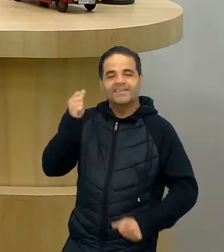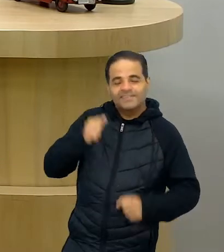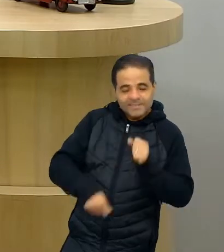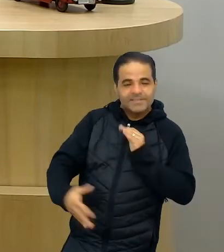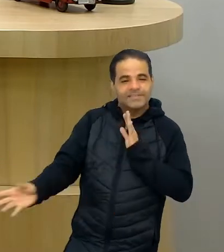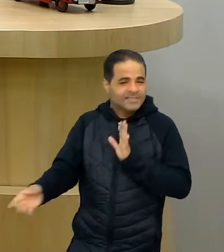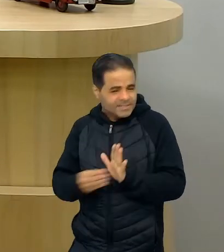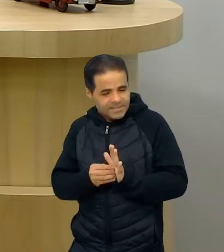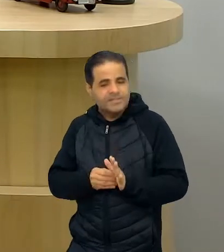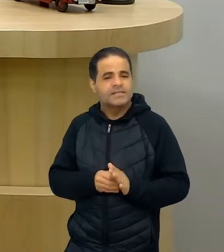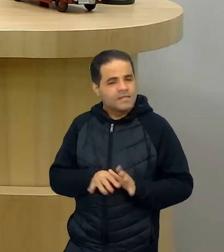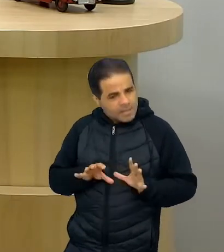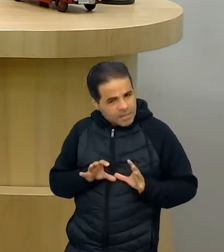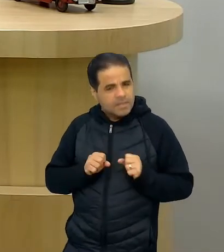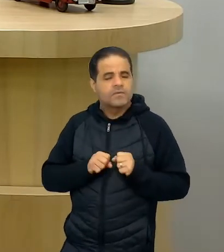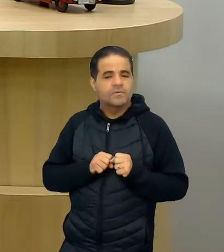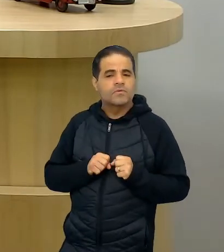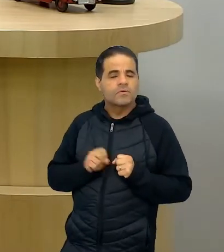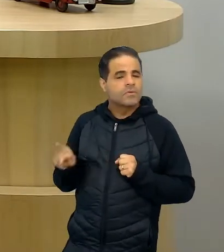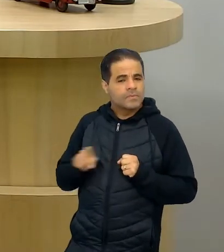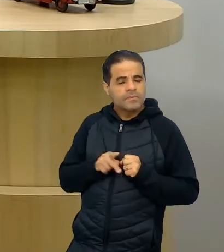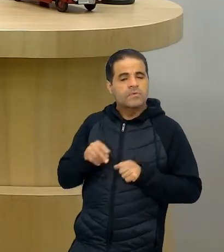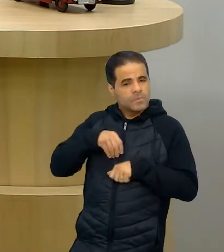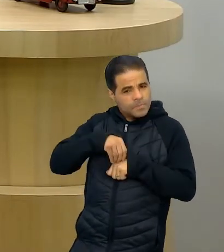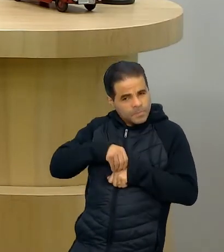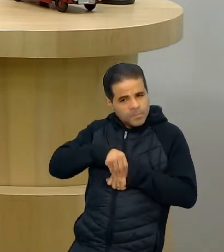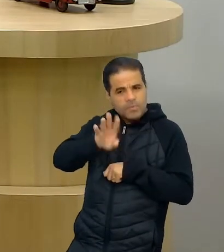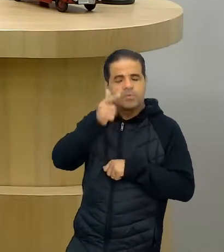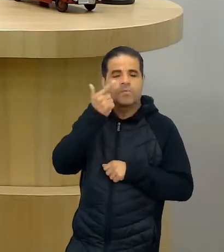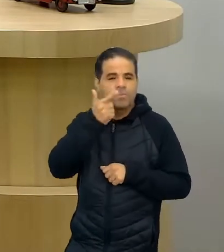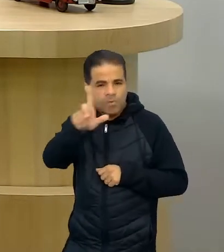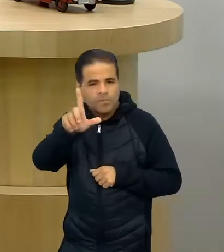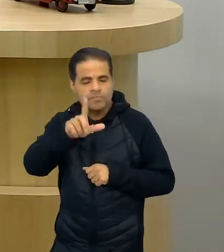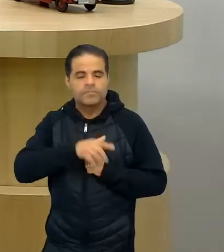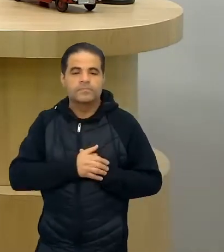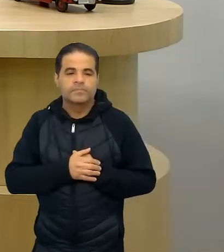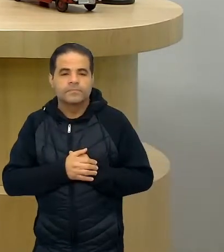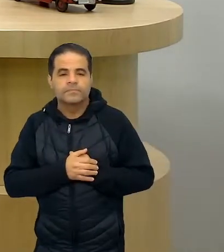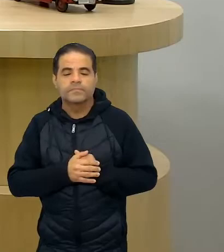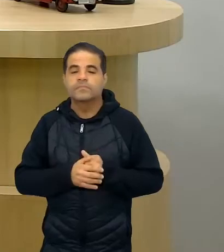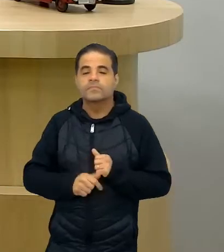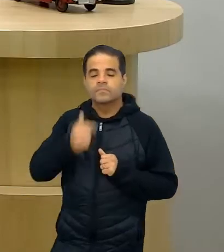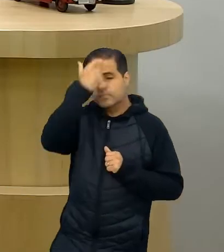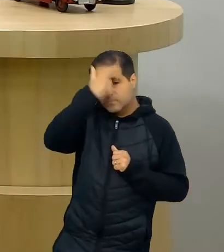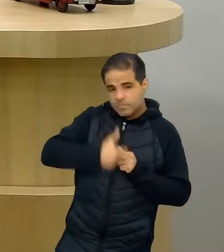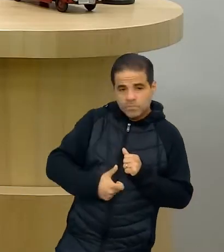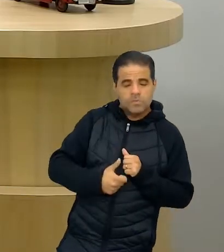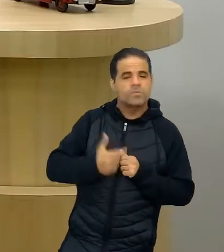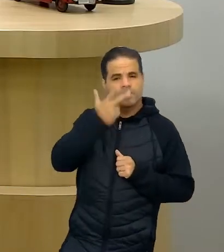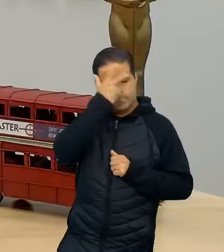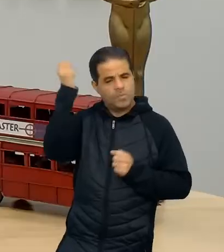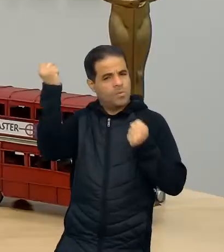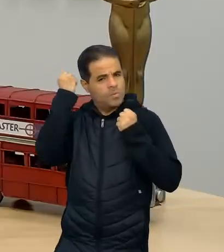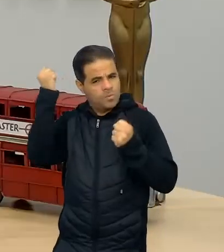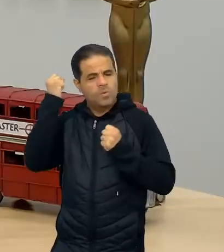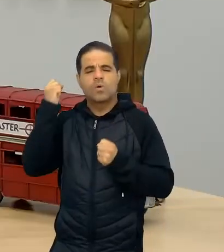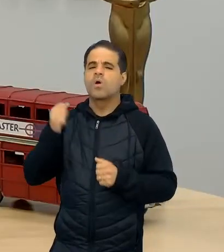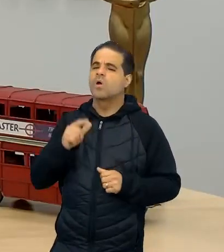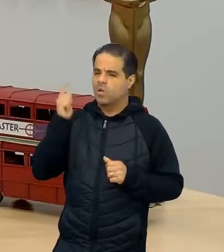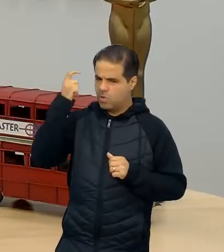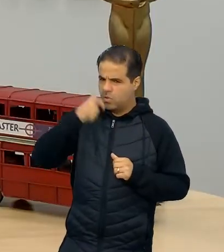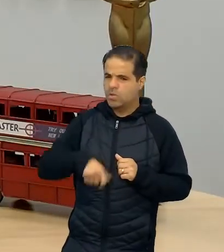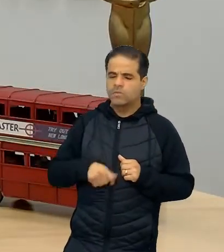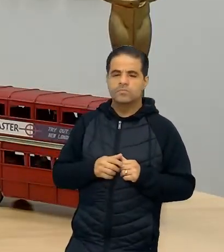mais fácil ser Você professora. gostou? Ser professora? Não, mas agora eu vou te fazer uma outra. Então, assim, ó, eu sou uma atleta de ginástica